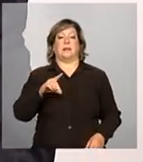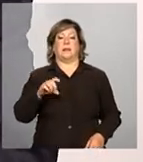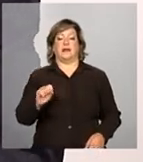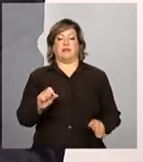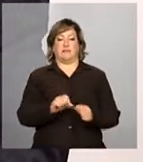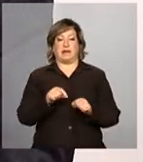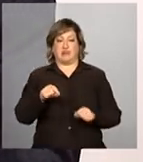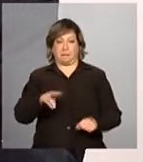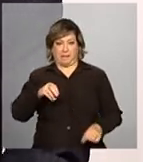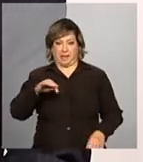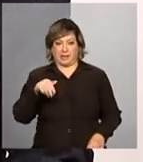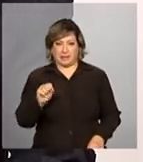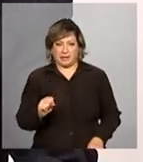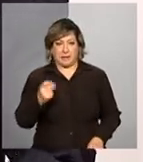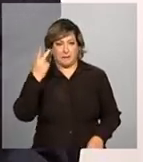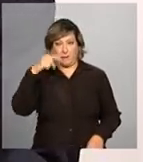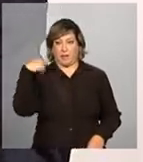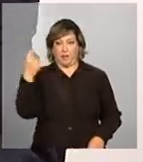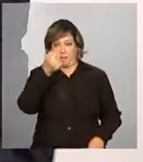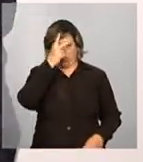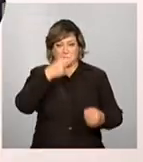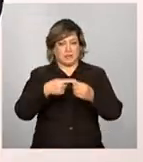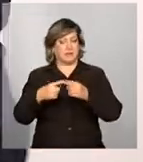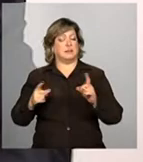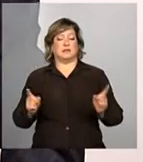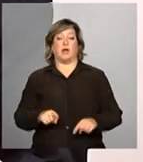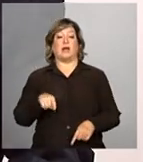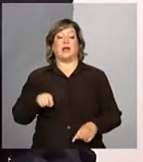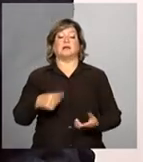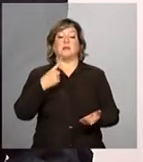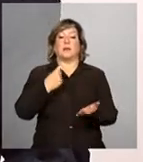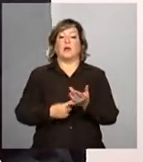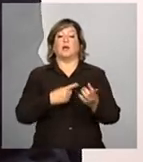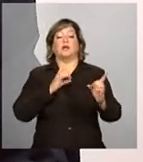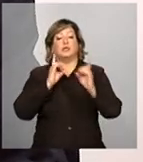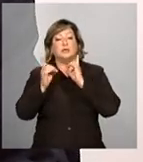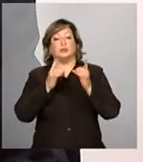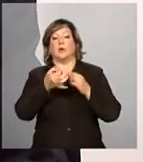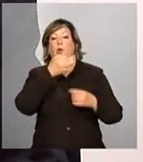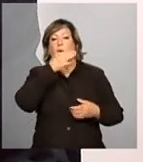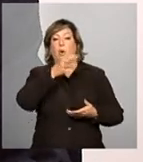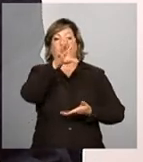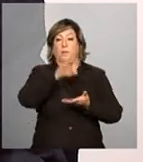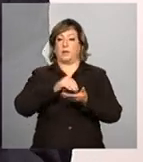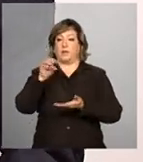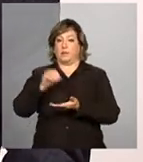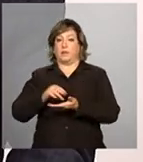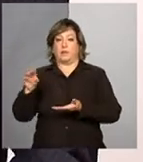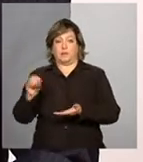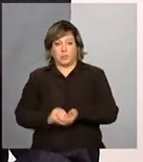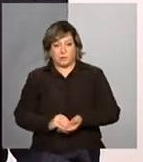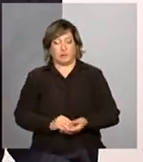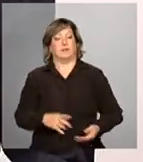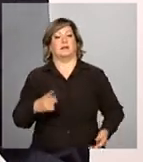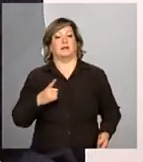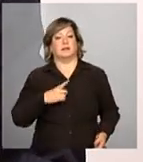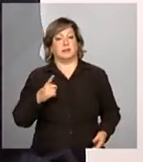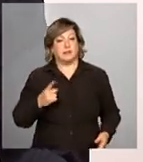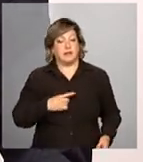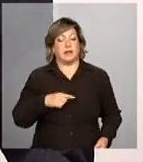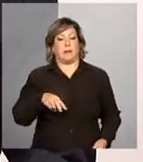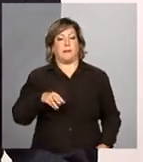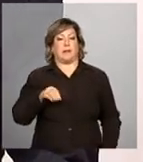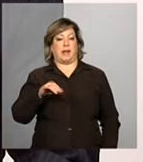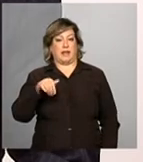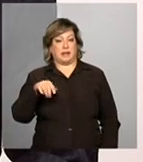metas que os municípios não o pacto é um pato nós discutindo por isso que a comissão intergestores tripartite a gente coloca nós temos essas